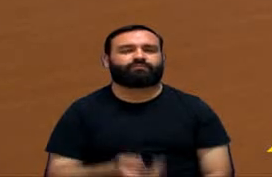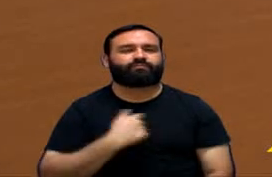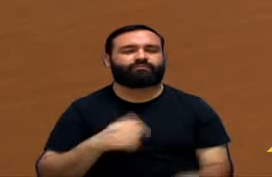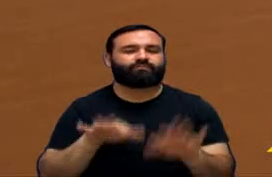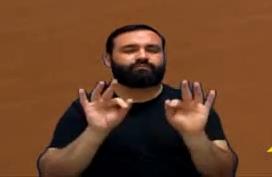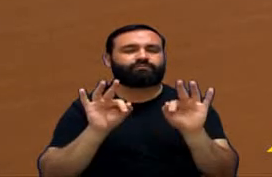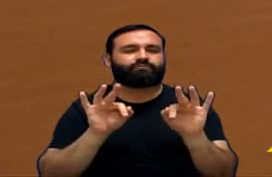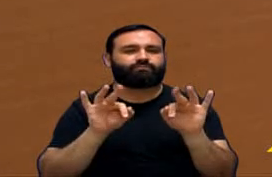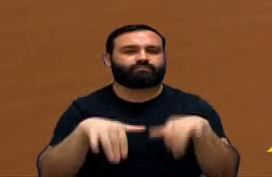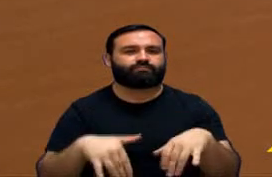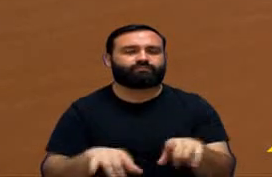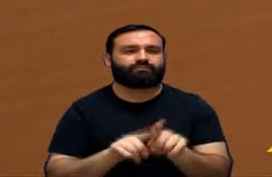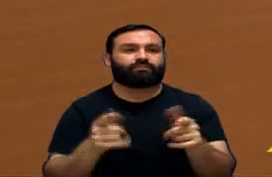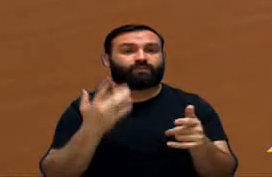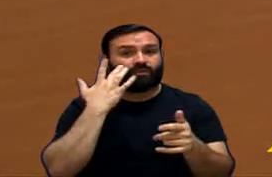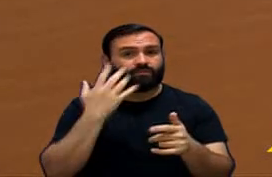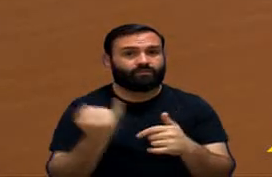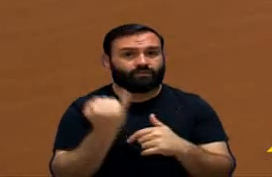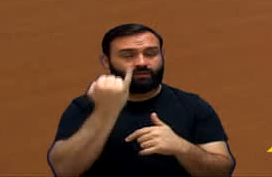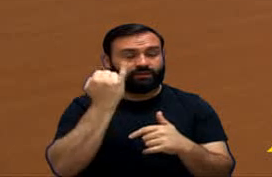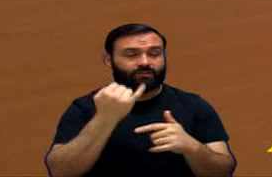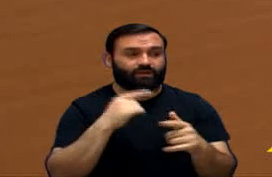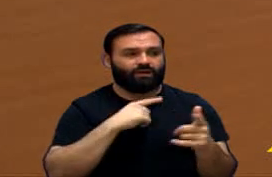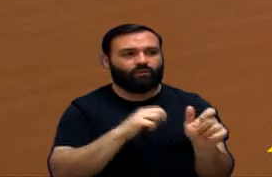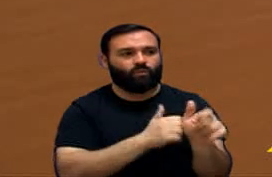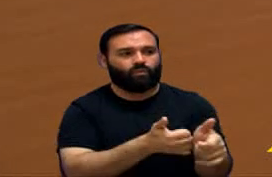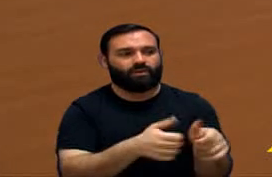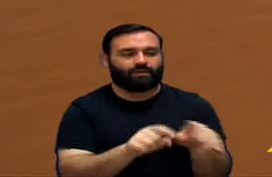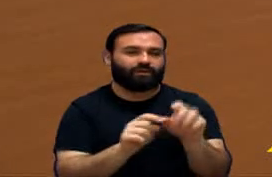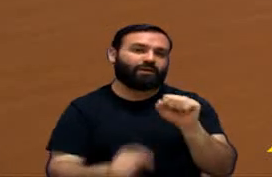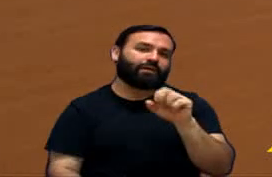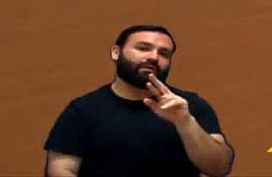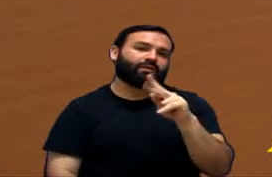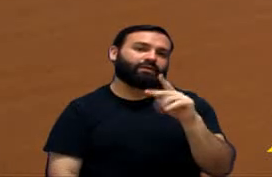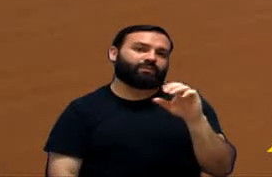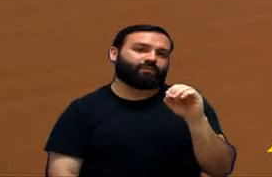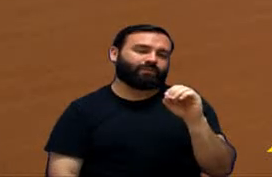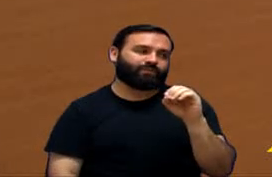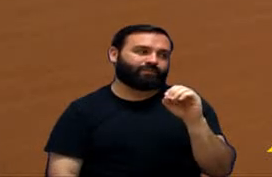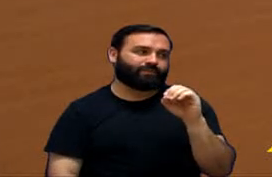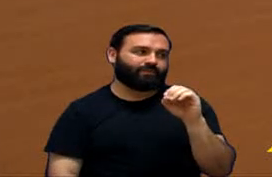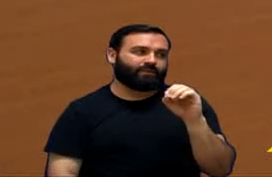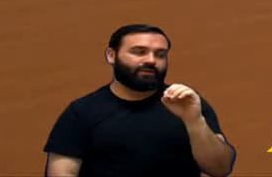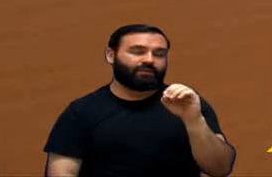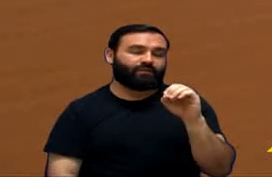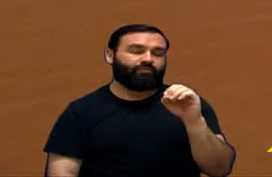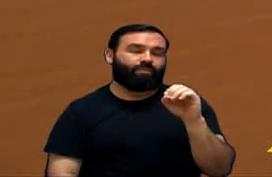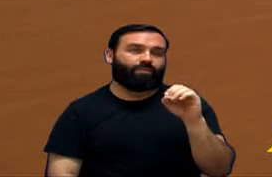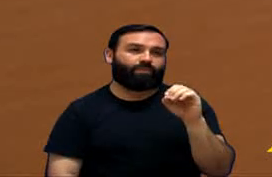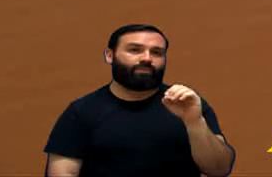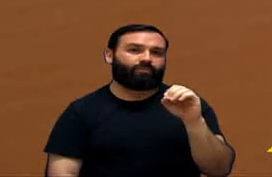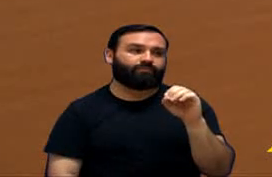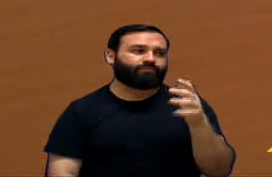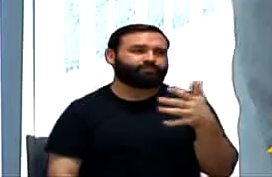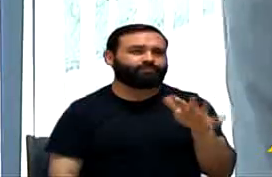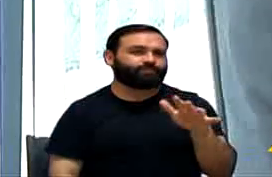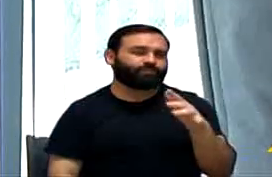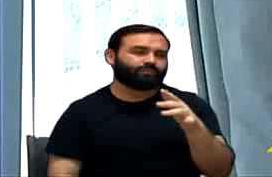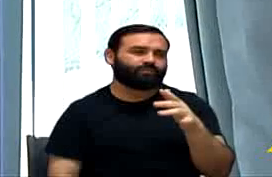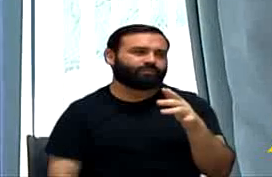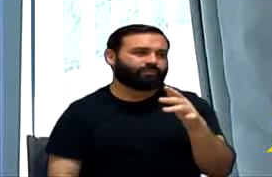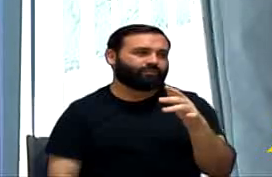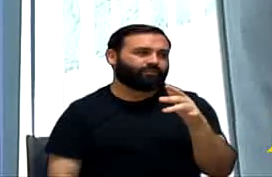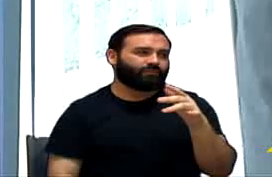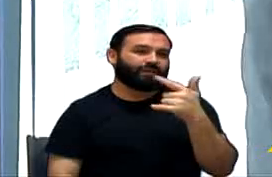finalizar vereador que acho que é eu tenho acompanhado junto a c Bom dia tudo bem tudo J eh em torno de 1/3